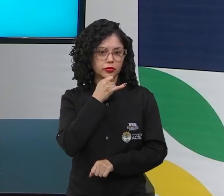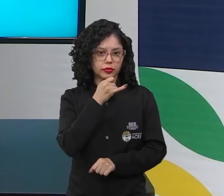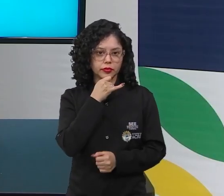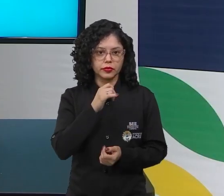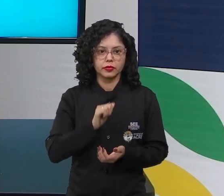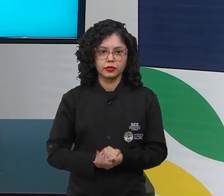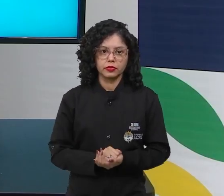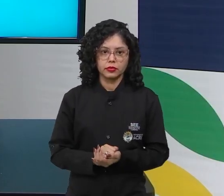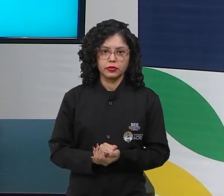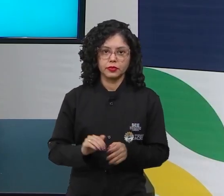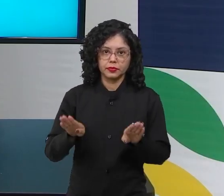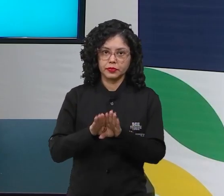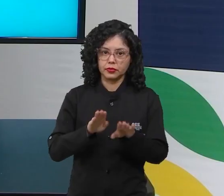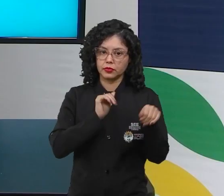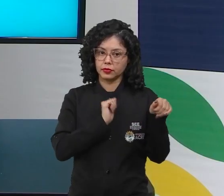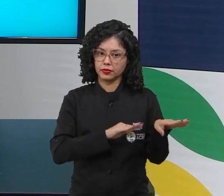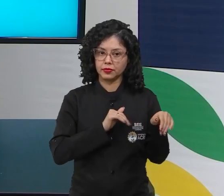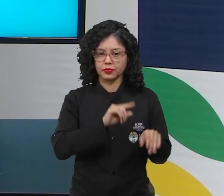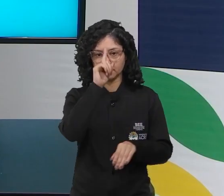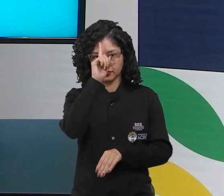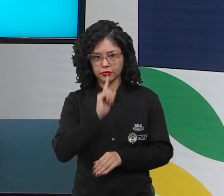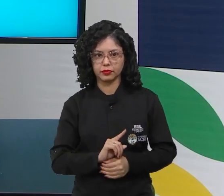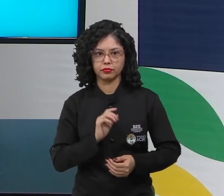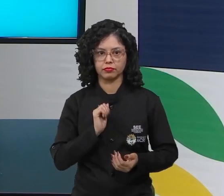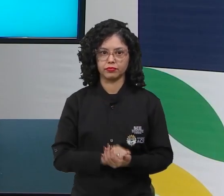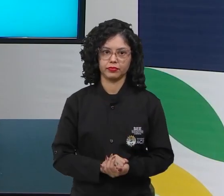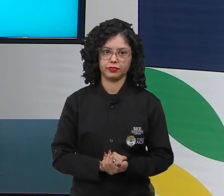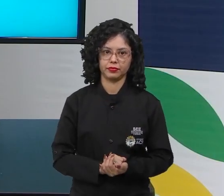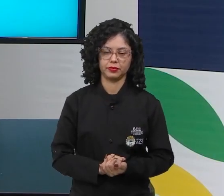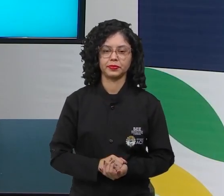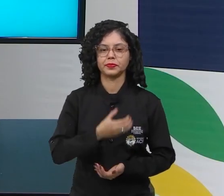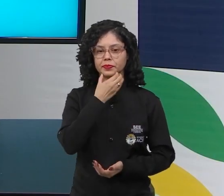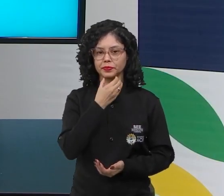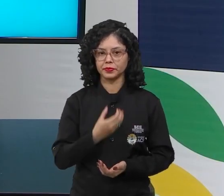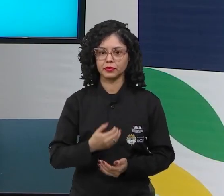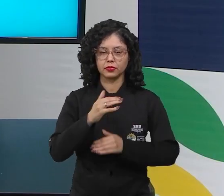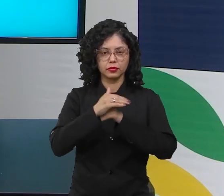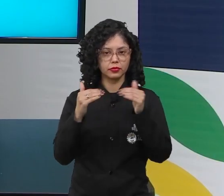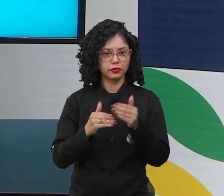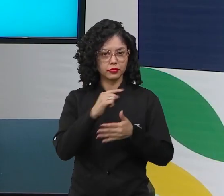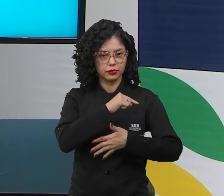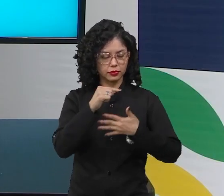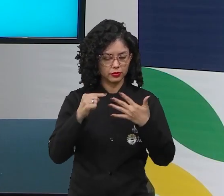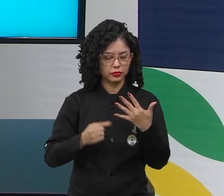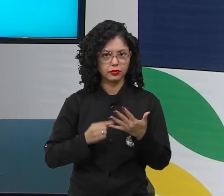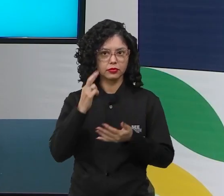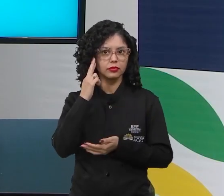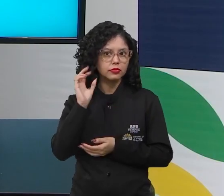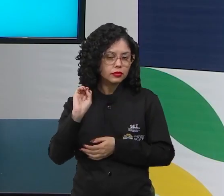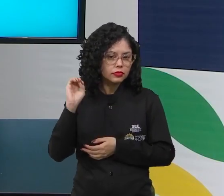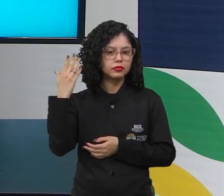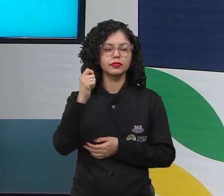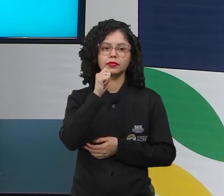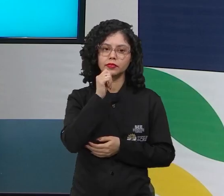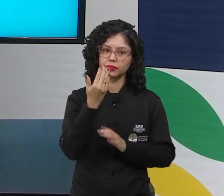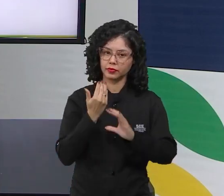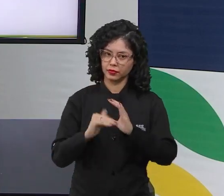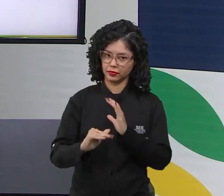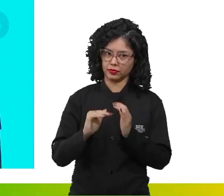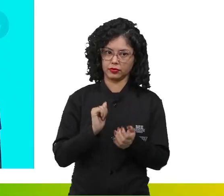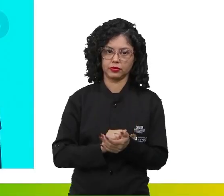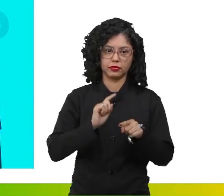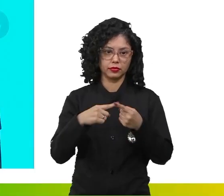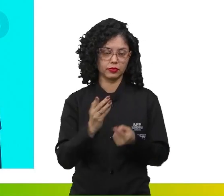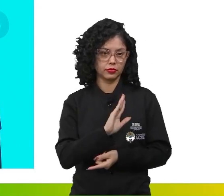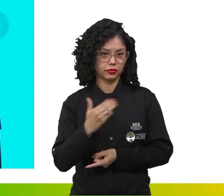a campanha do Setembro Amarelo, a campanha ali do Natal. Então, tudo isso é comum que se aconteça essas campanhas publicitárias.